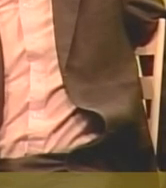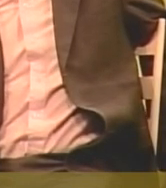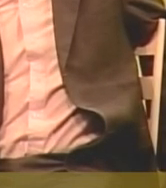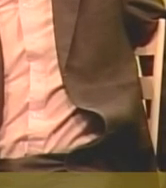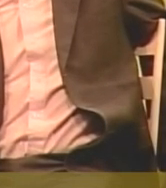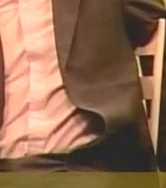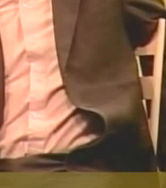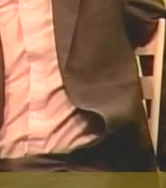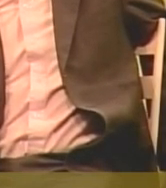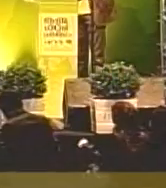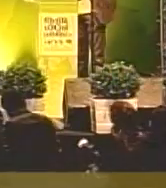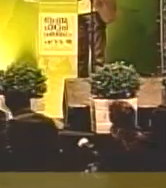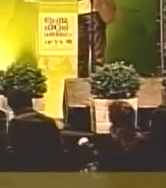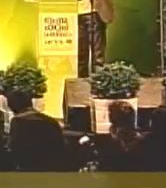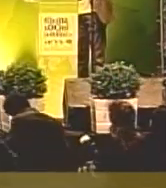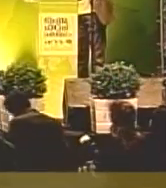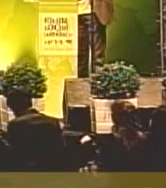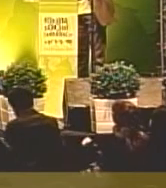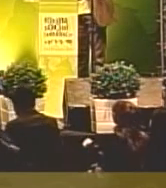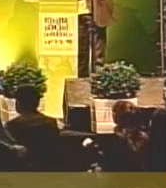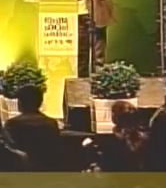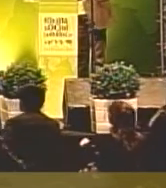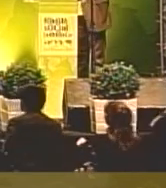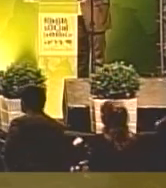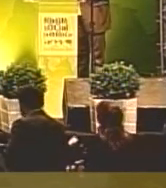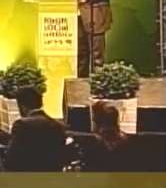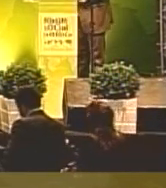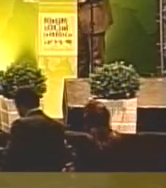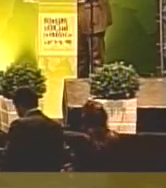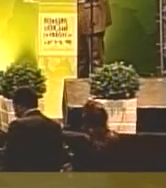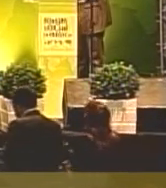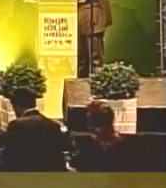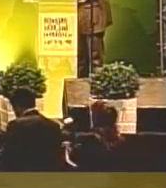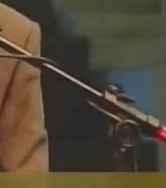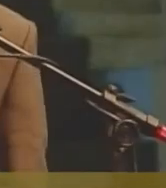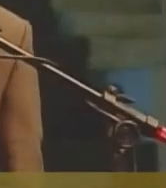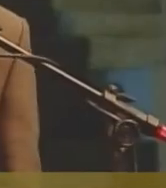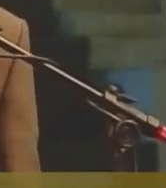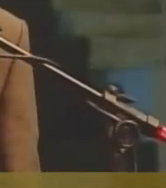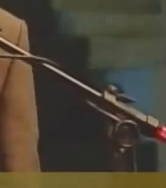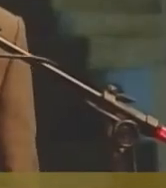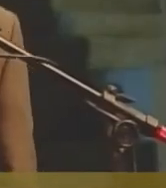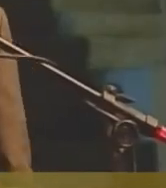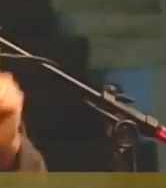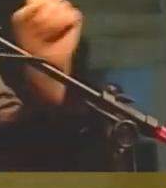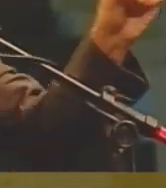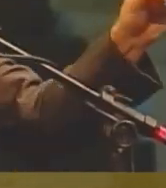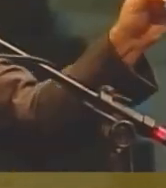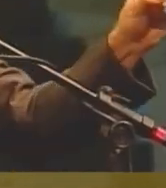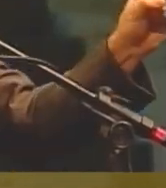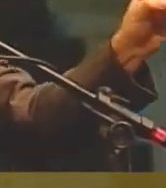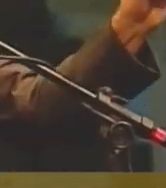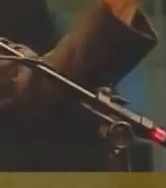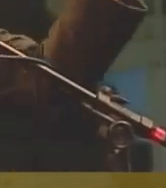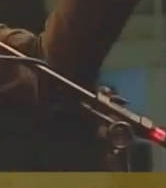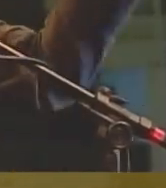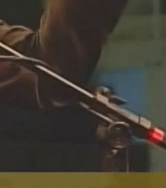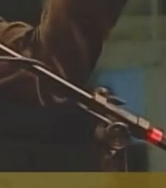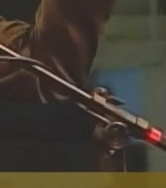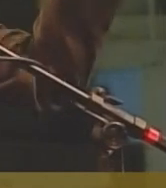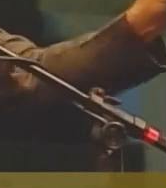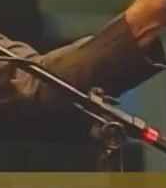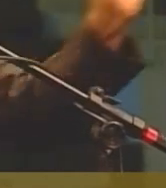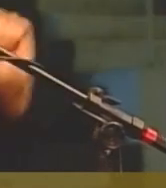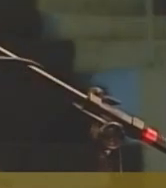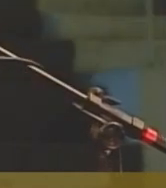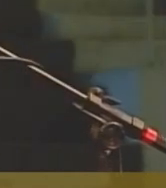grande parceria que o governo federal vem tendo com a cidade de Porto Alegre. A cidade tem